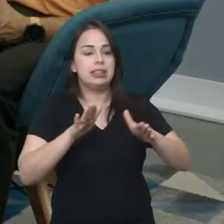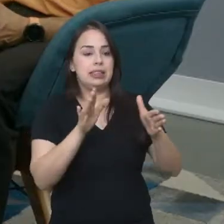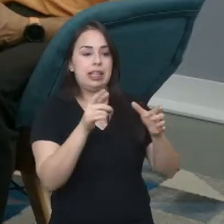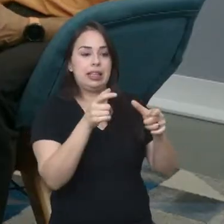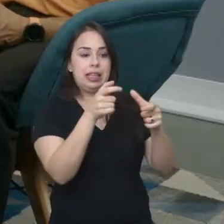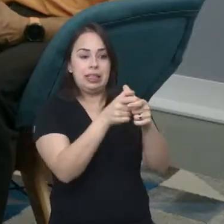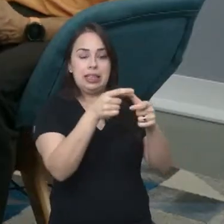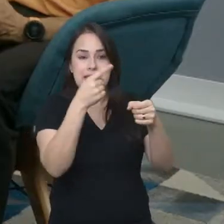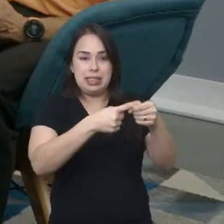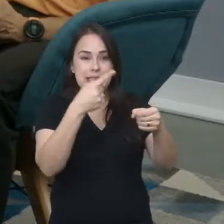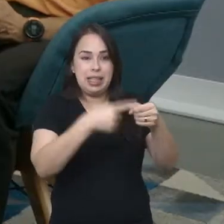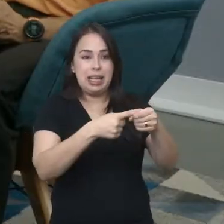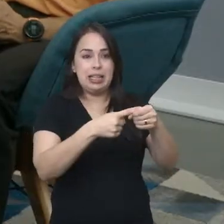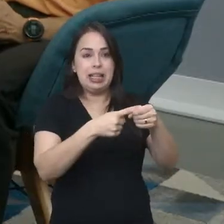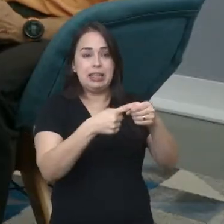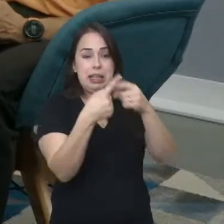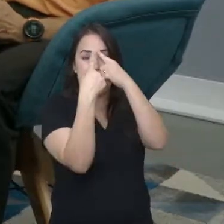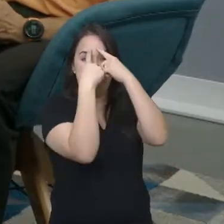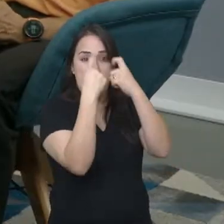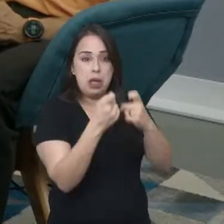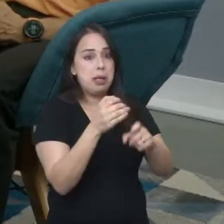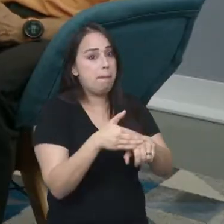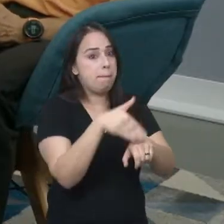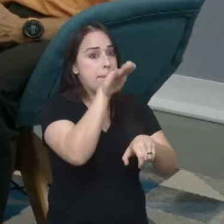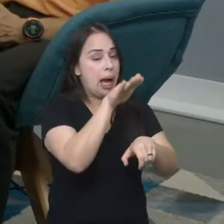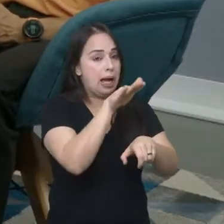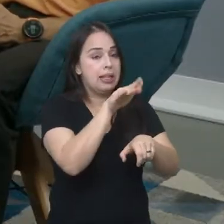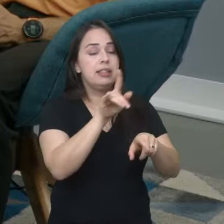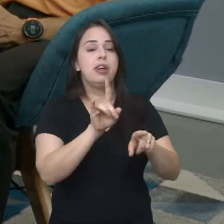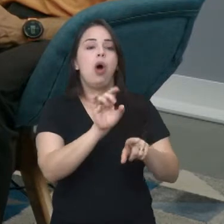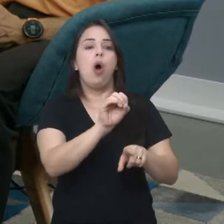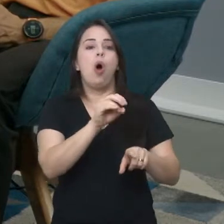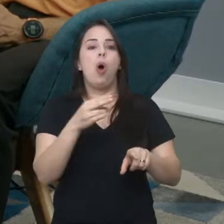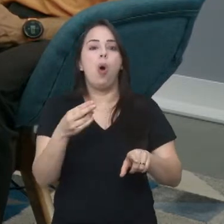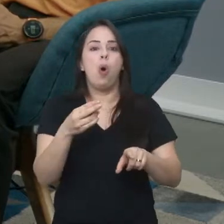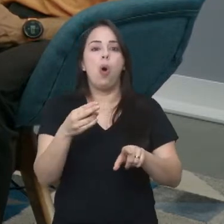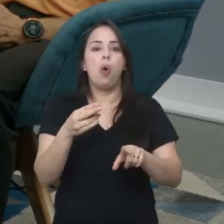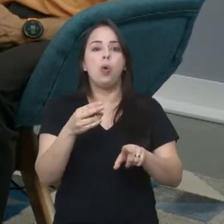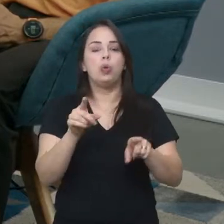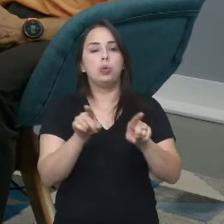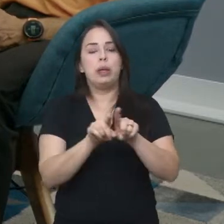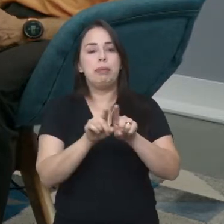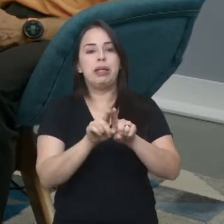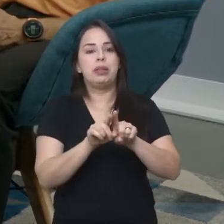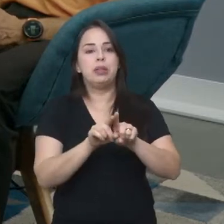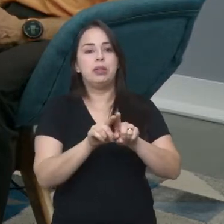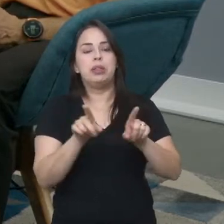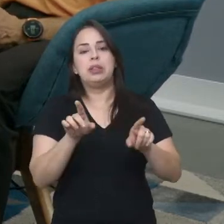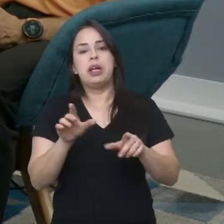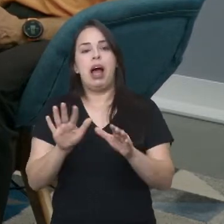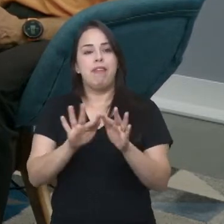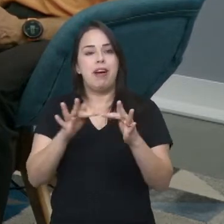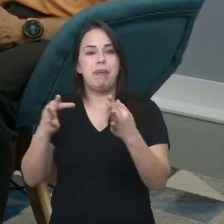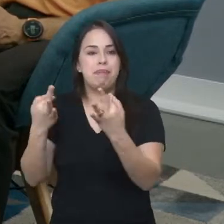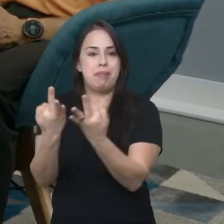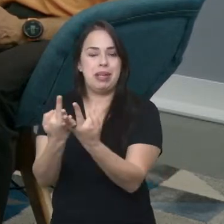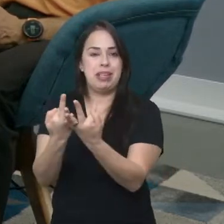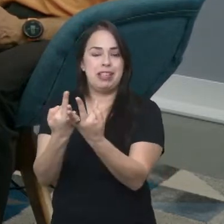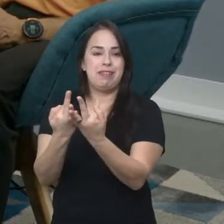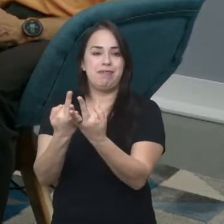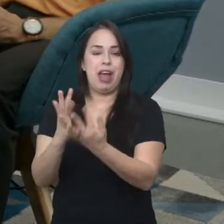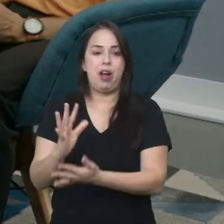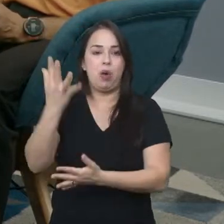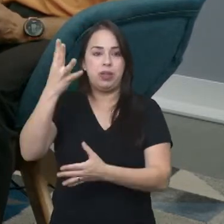de violência tratada quando você vê da questão institucional, ou quando o próprio Estado viola o próprio direito, ou quando a família é o agente